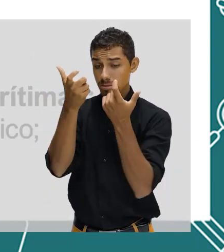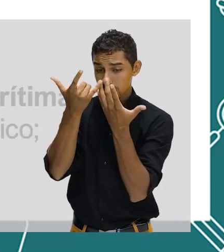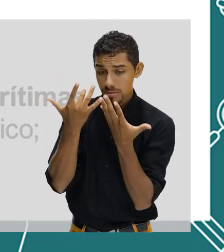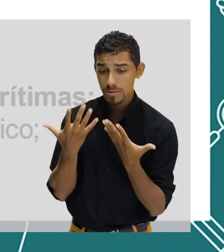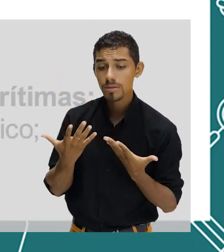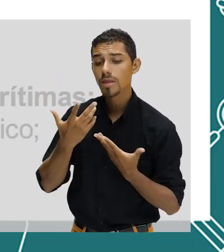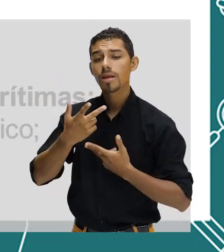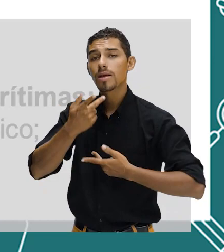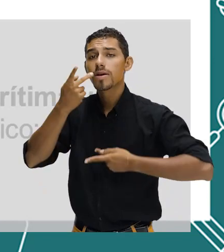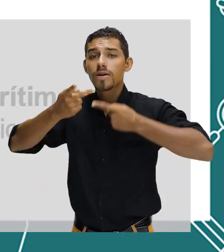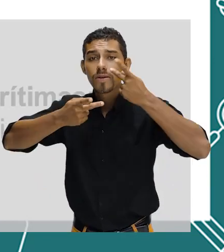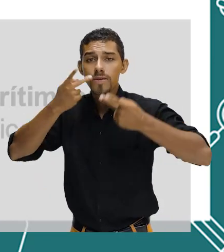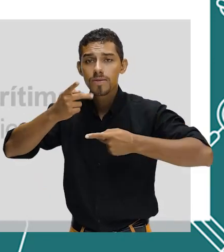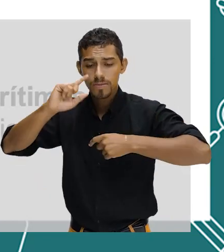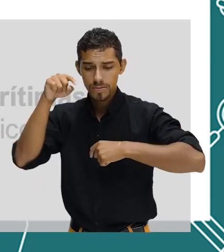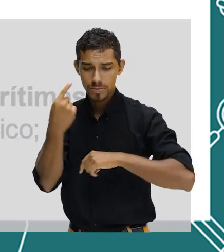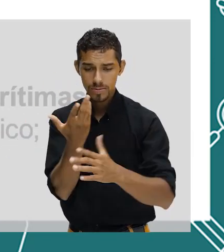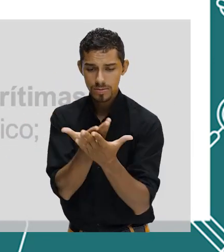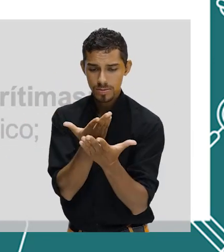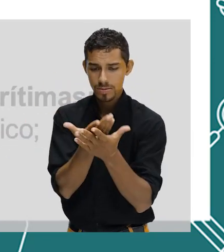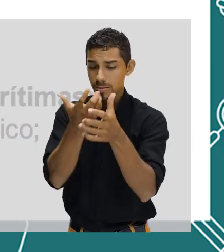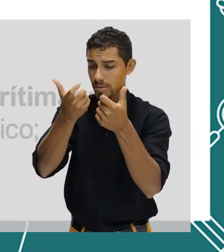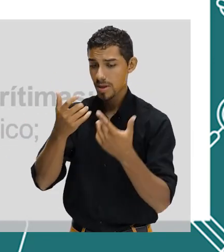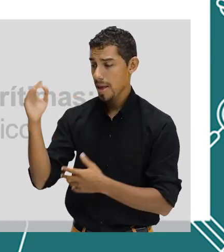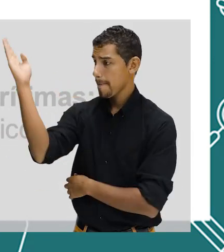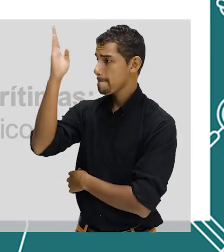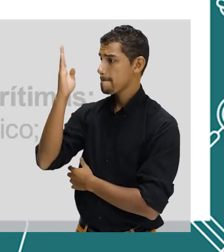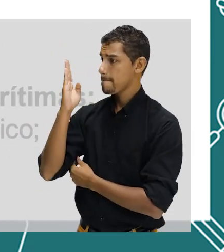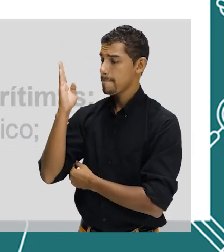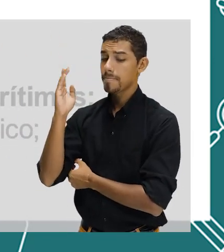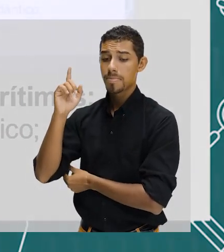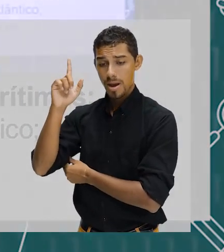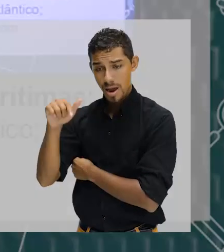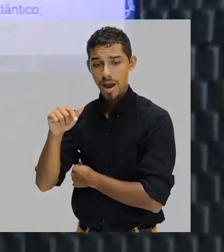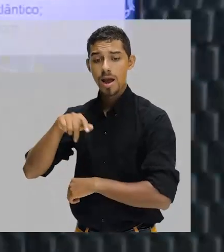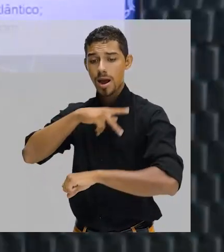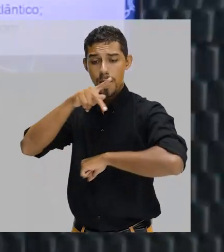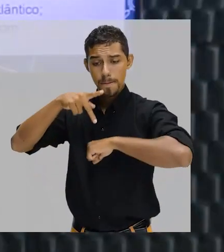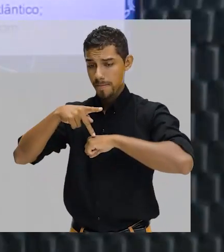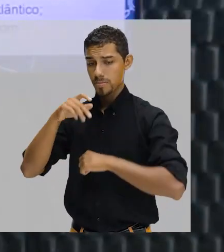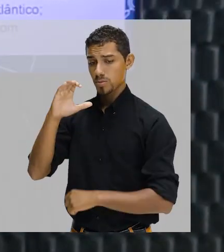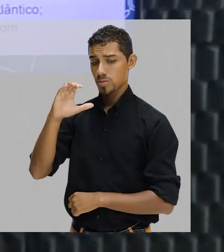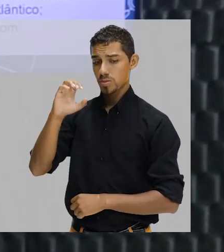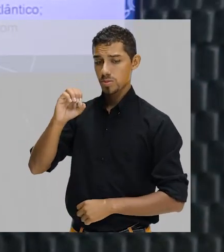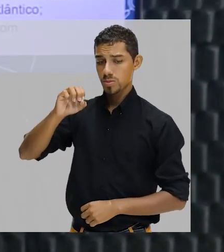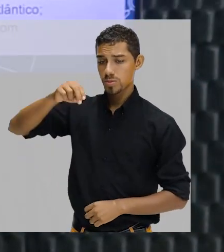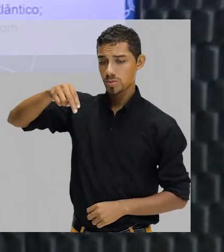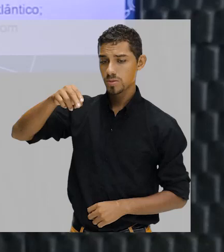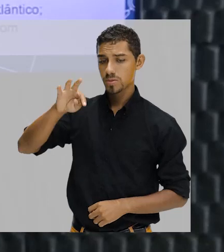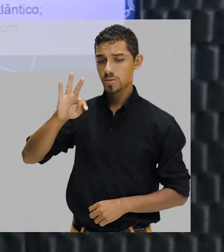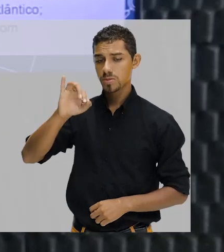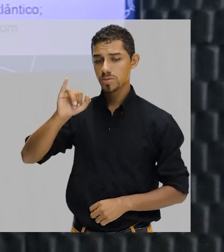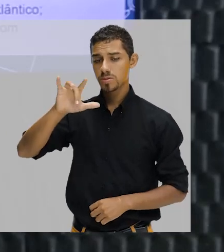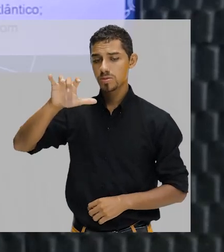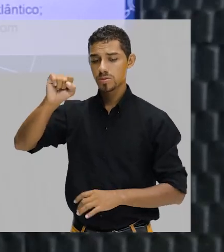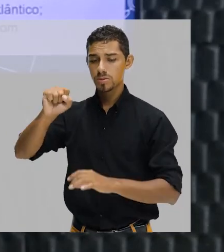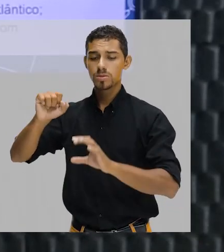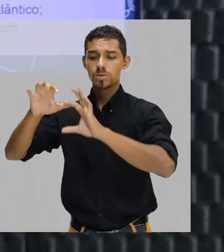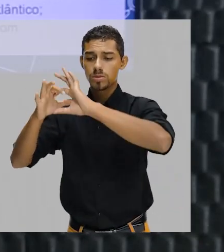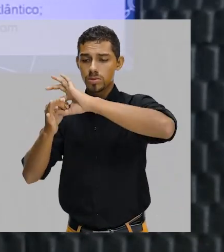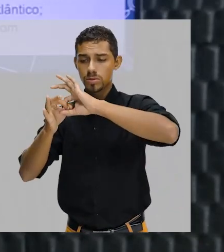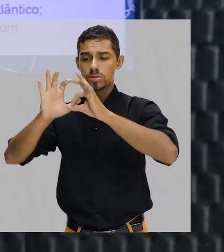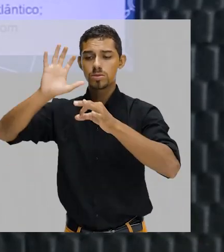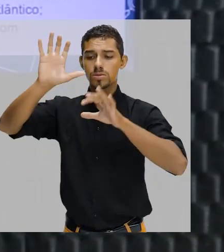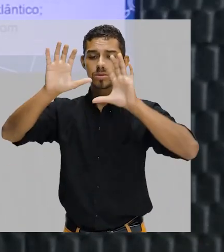muito também nas próximas aulas. O Brasil, galera, é um país continental. Tá? O que significa dizer, Marcos? Que o Brasil